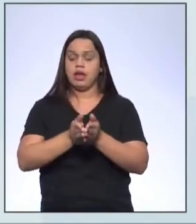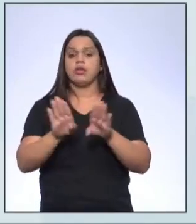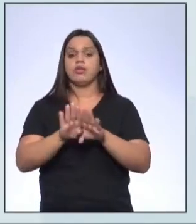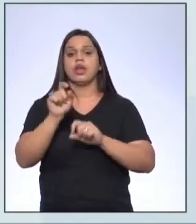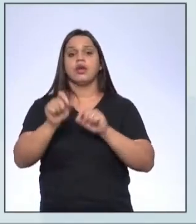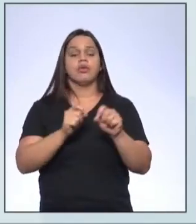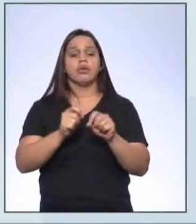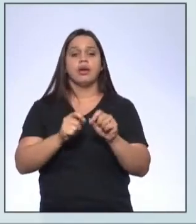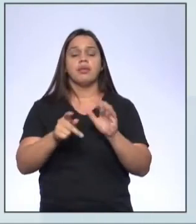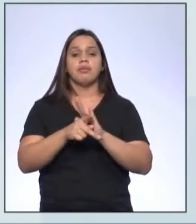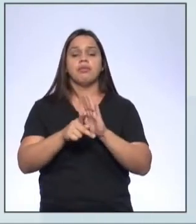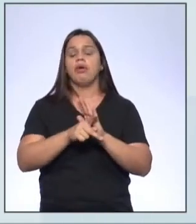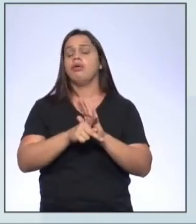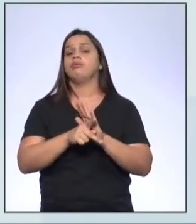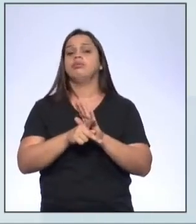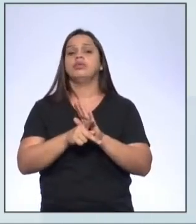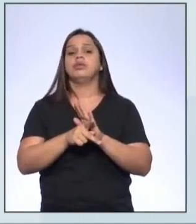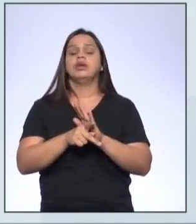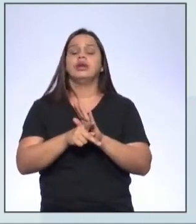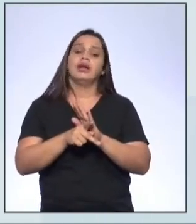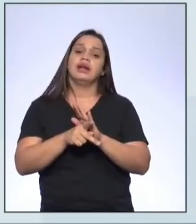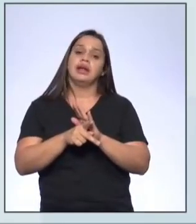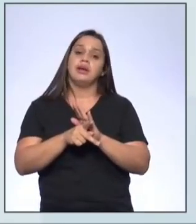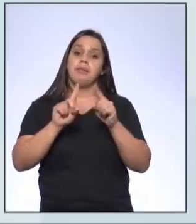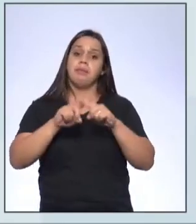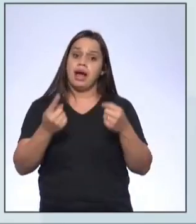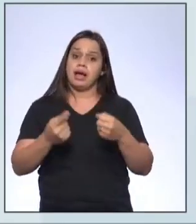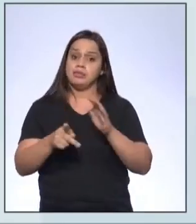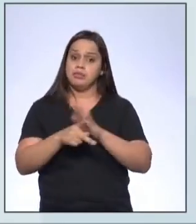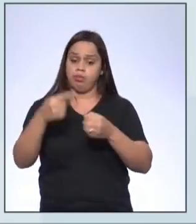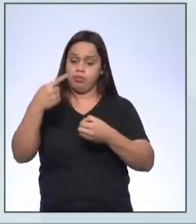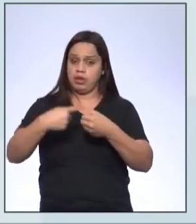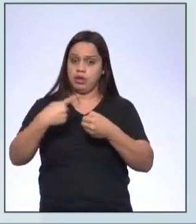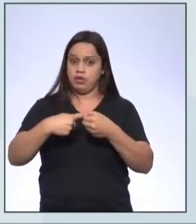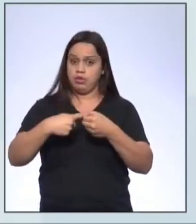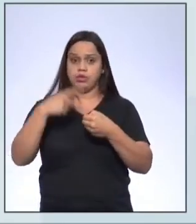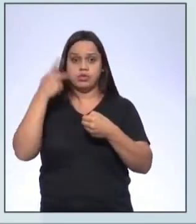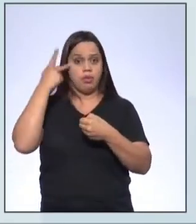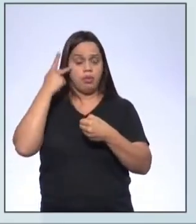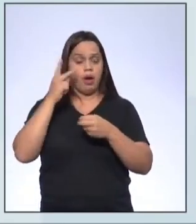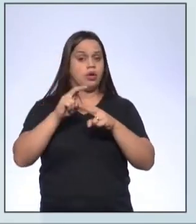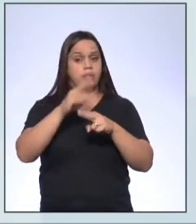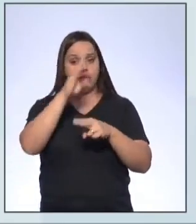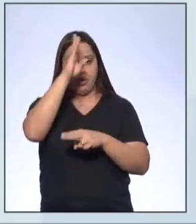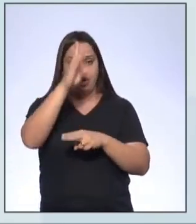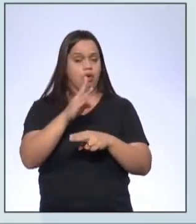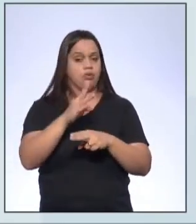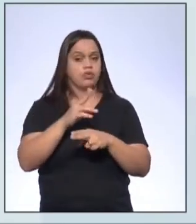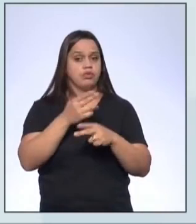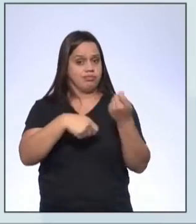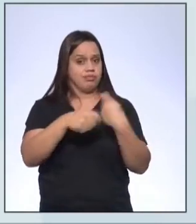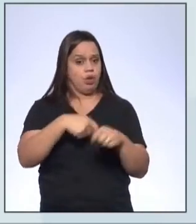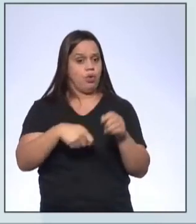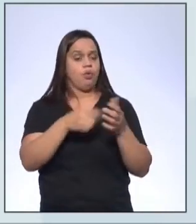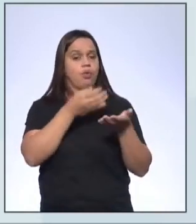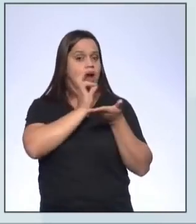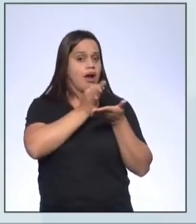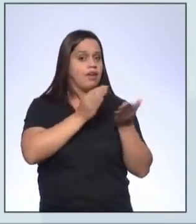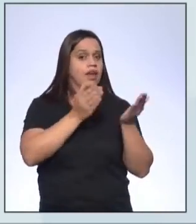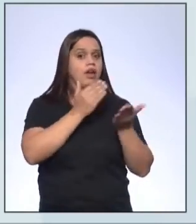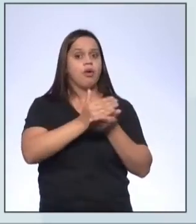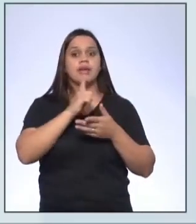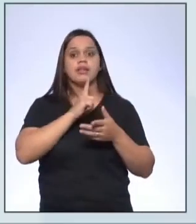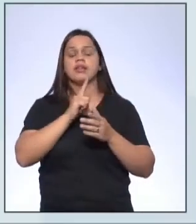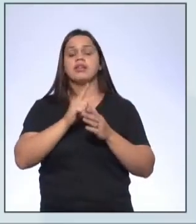sul começa a se expandir também, mas o interior paulistano, aí, principalmente pela questão aí do ciclo do café, começa a ter uma projeção